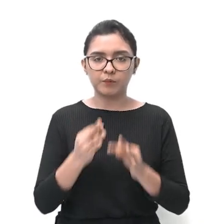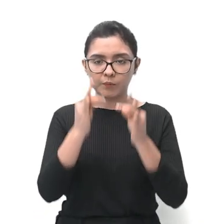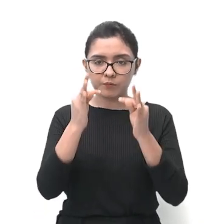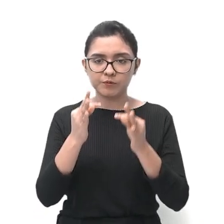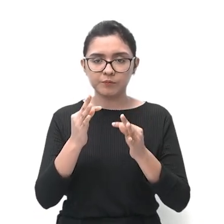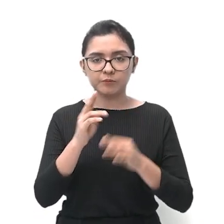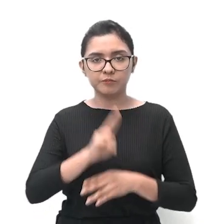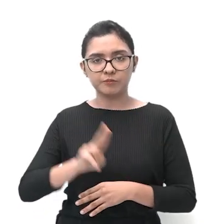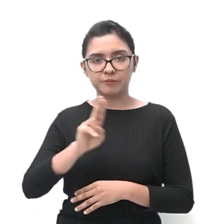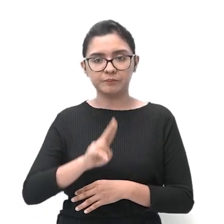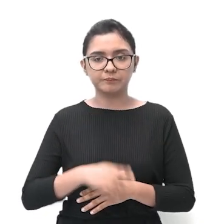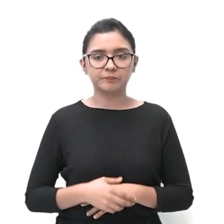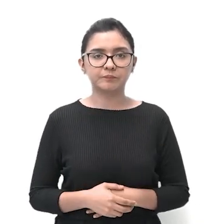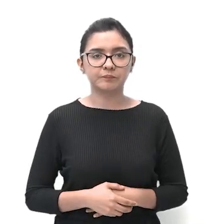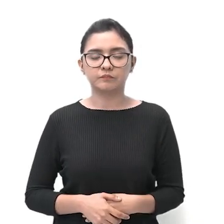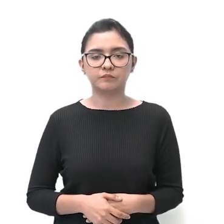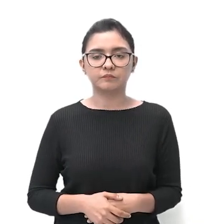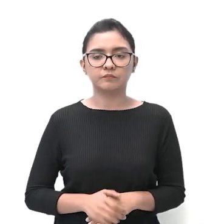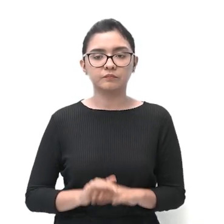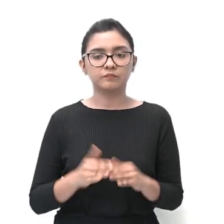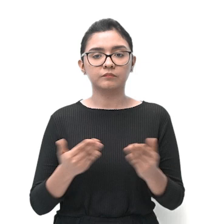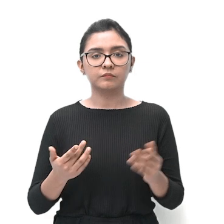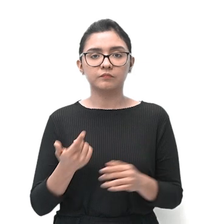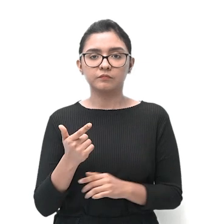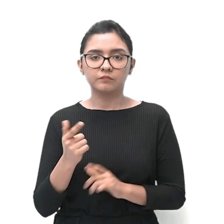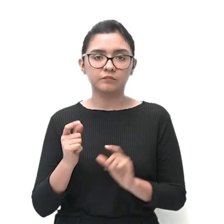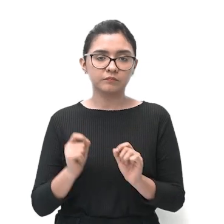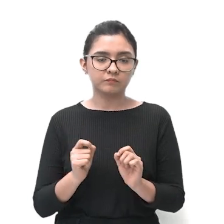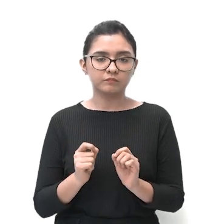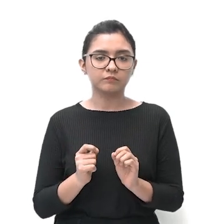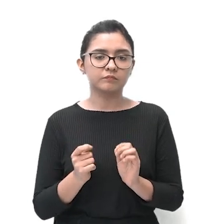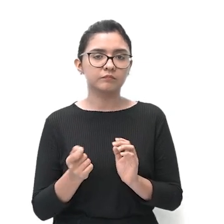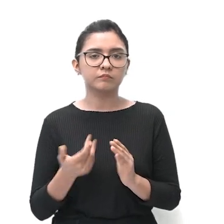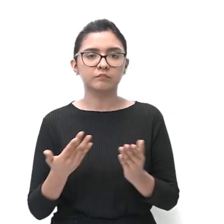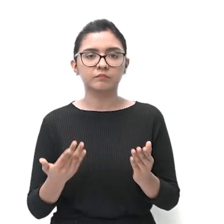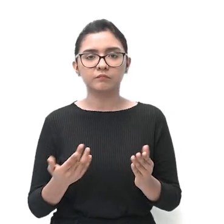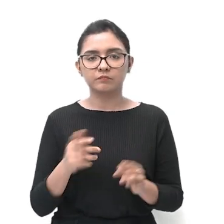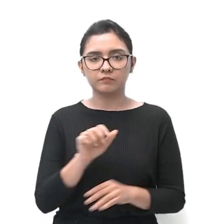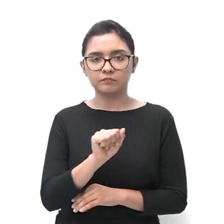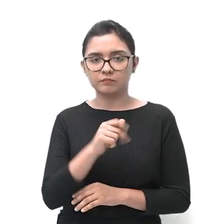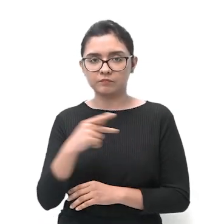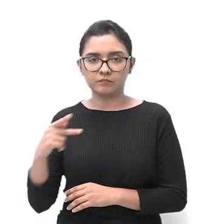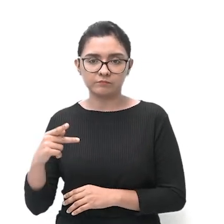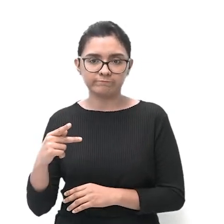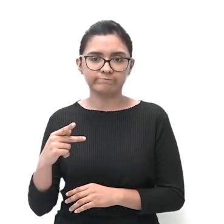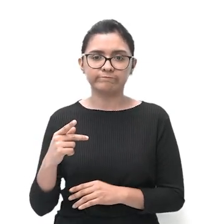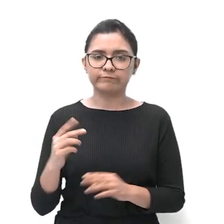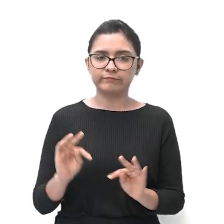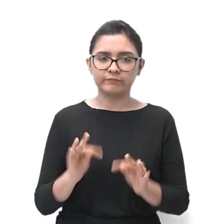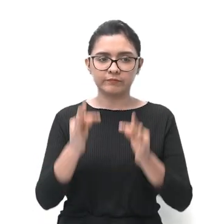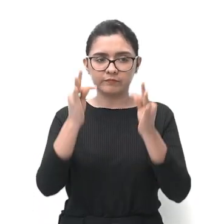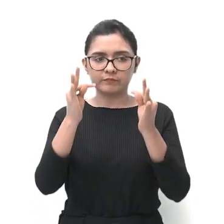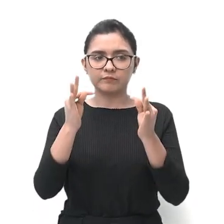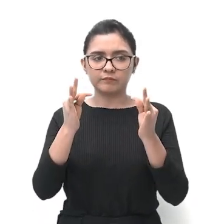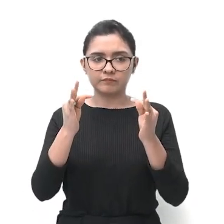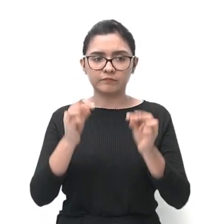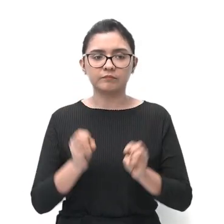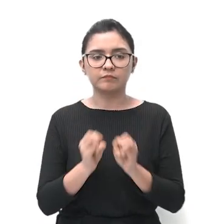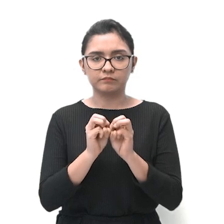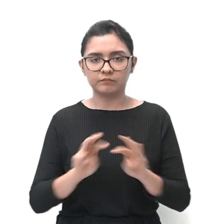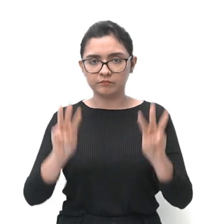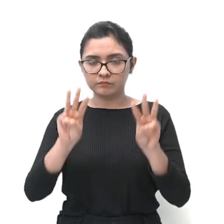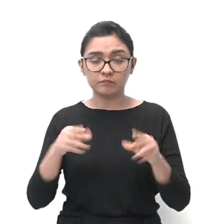A gente não tem esse recurso aqui, né, do software que o senhor usa, todo sofisticado, né, com vários recursos, né, a gente não